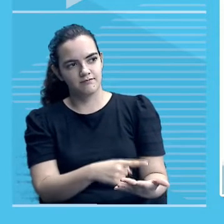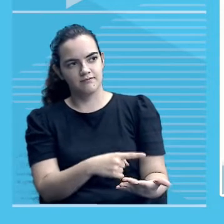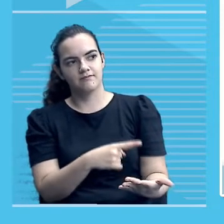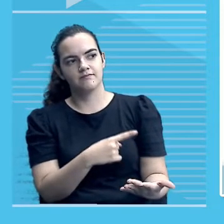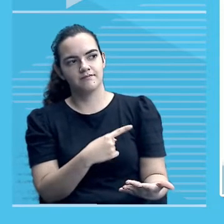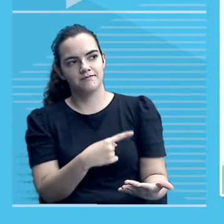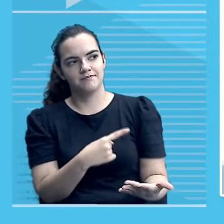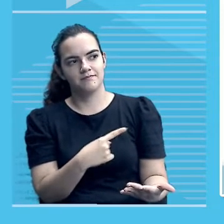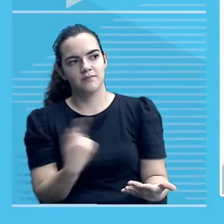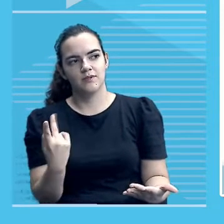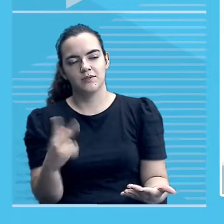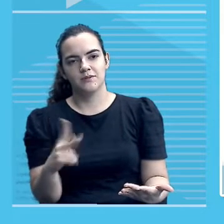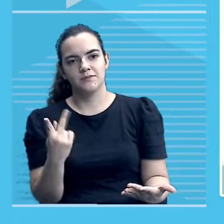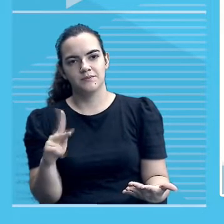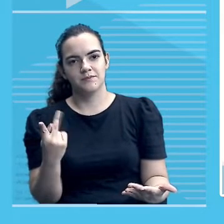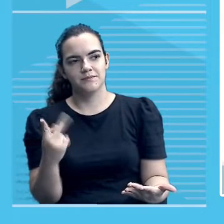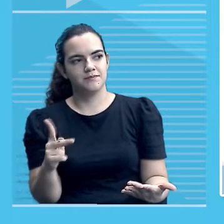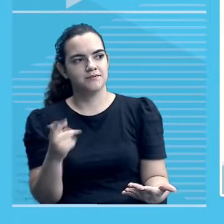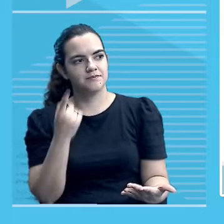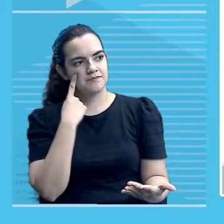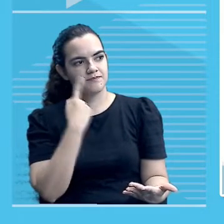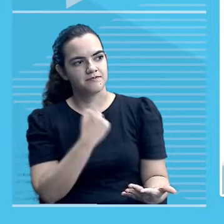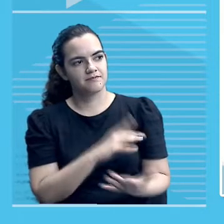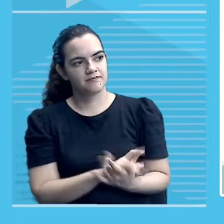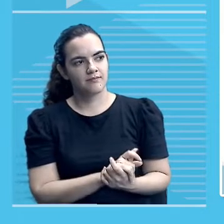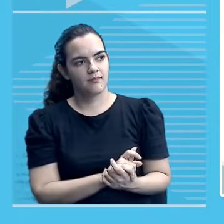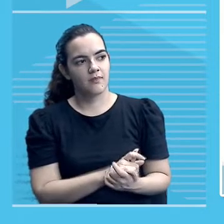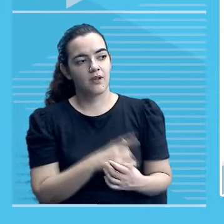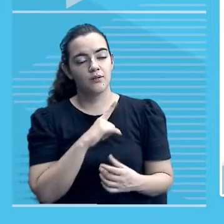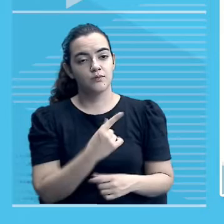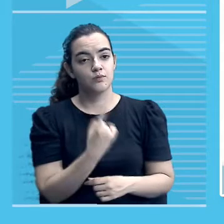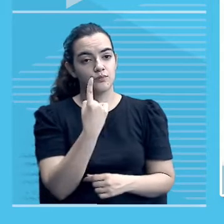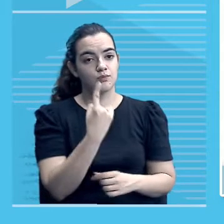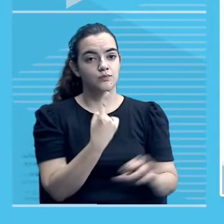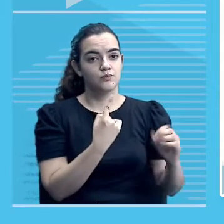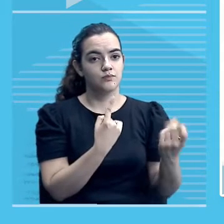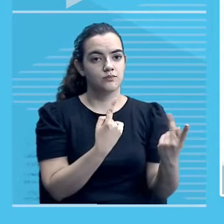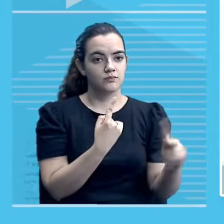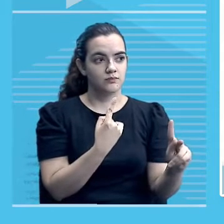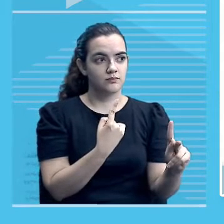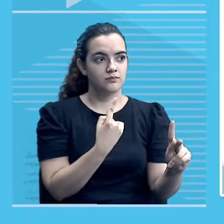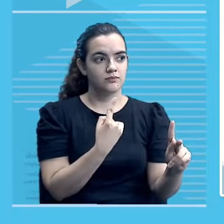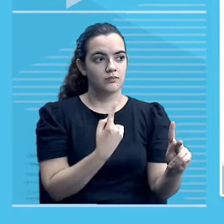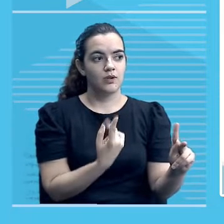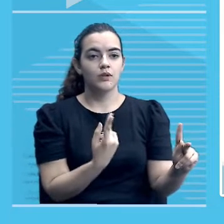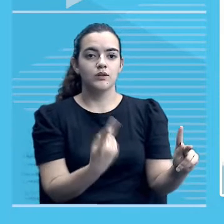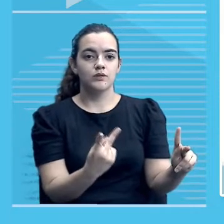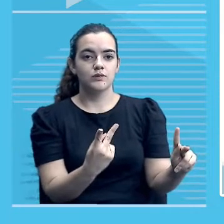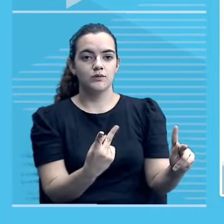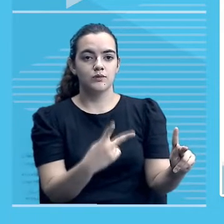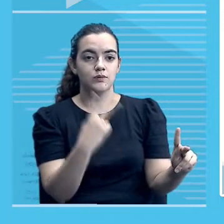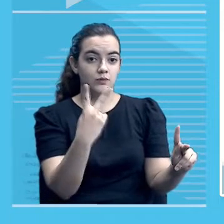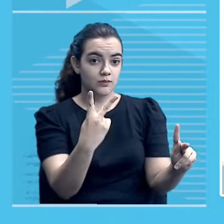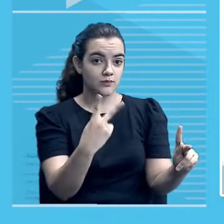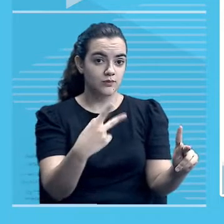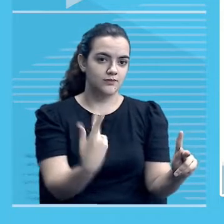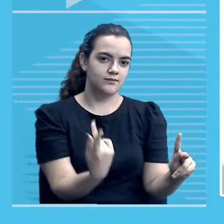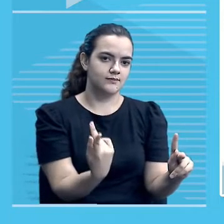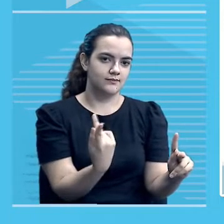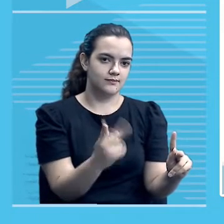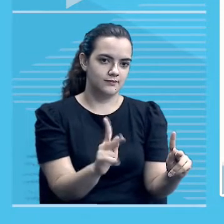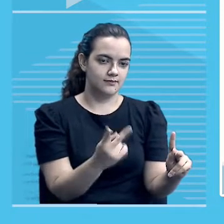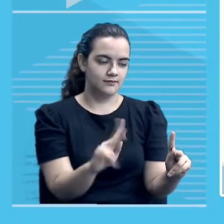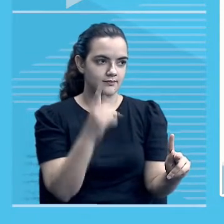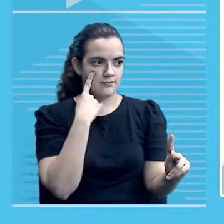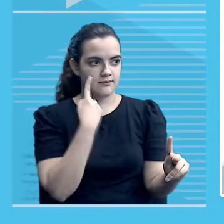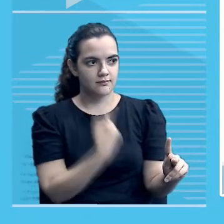vai sobrar um hidrogênio? Aqui eu só tenho uma hidroxila para dois hidrogênios. Ó. Então, o hidrogênio se